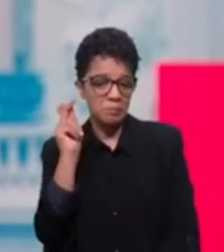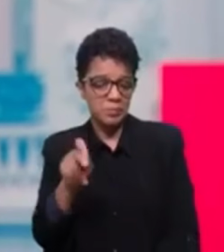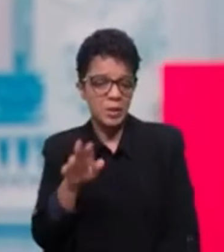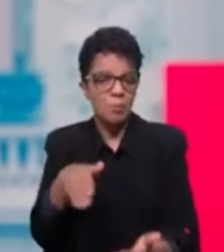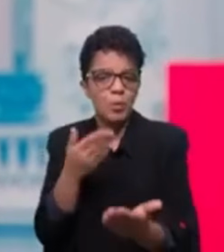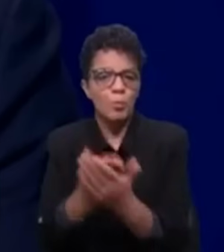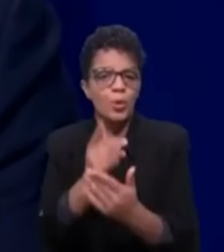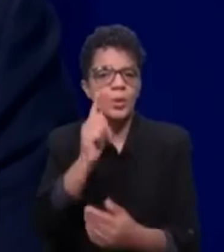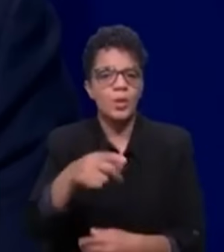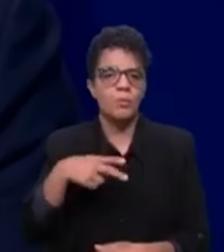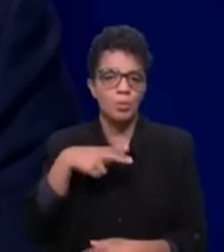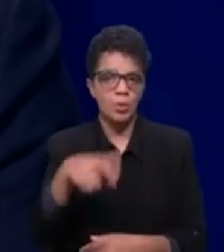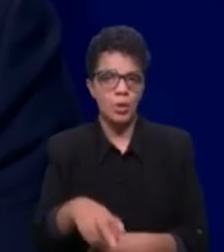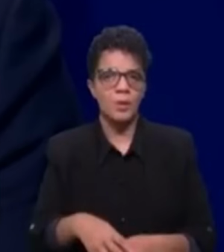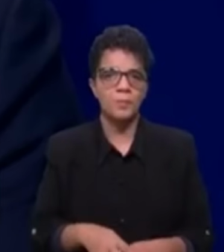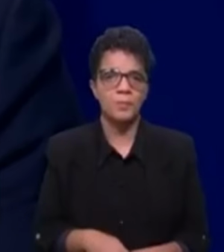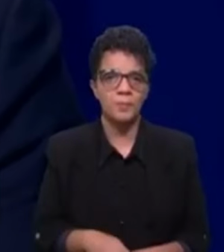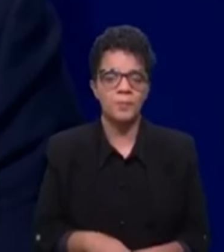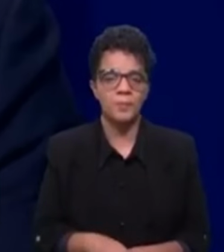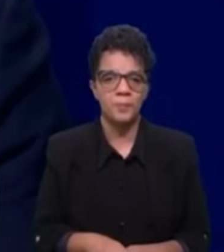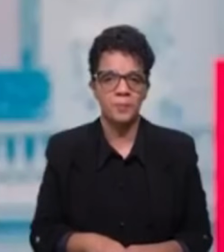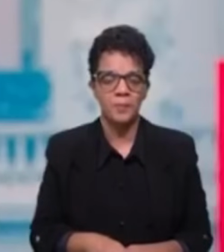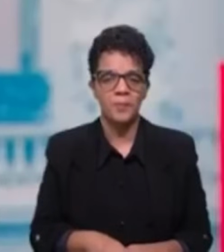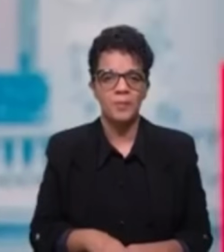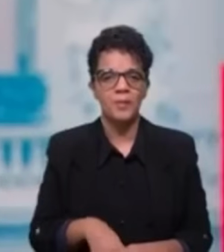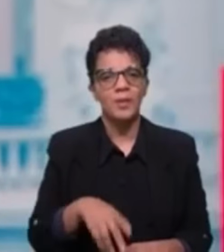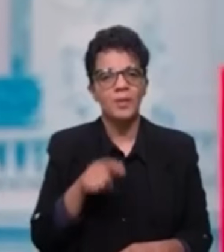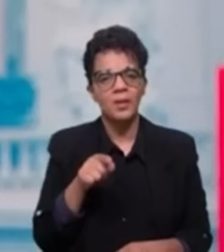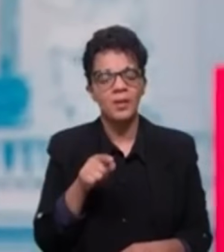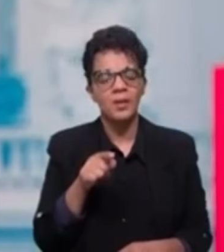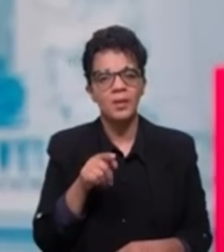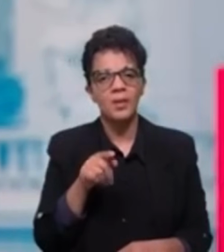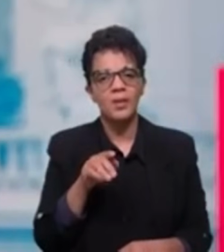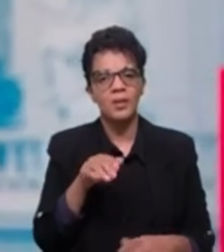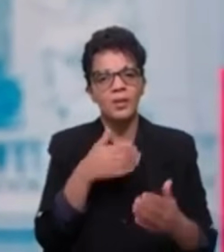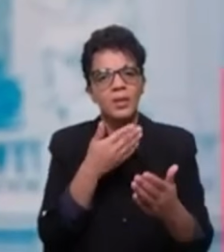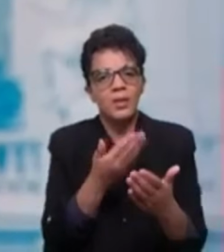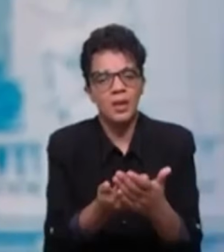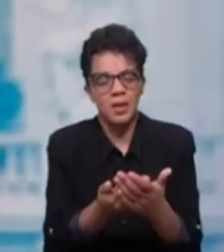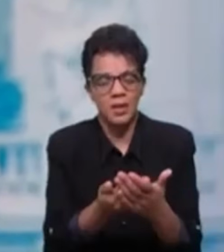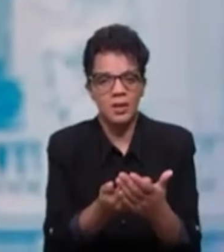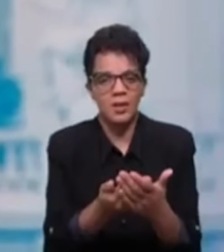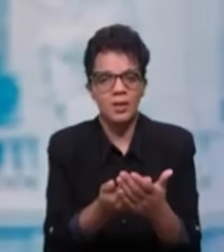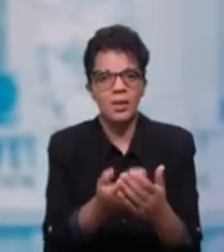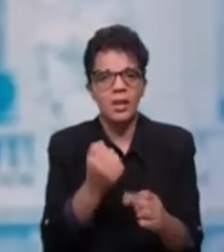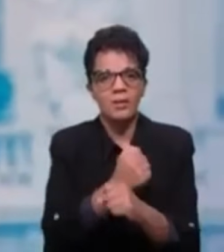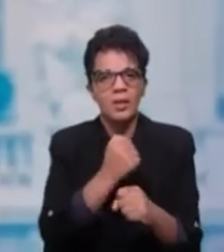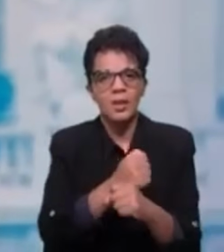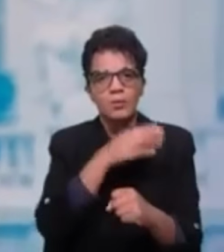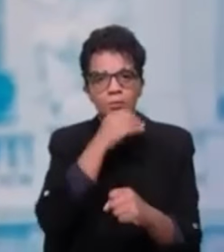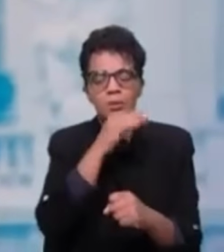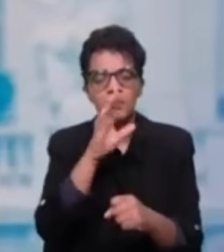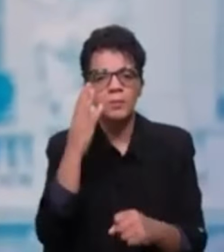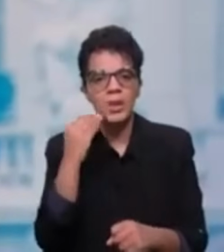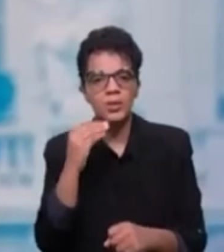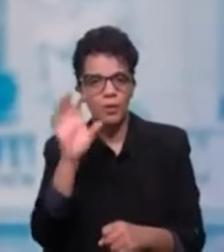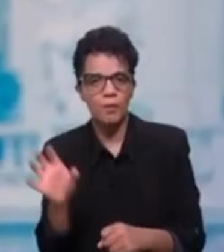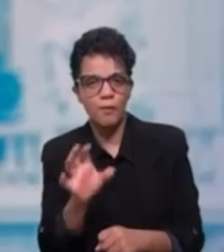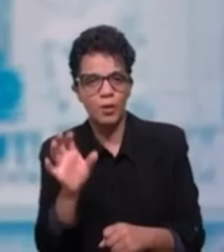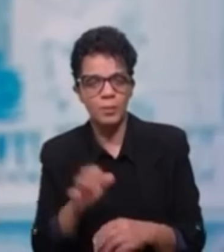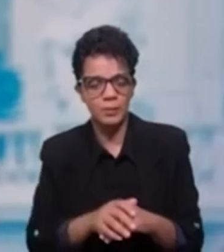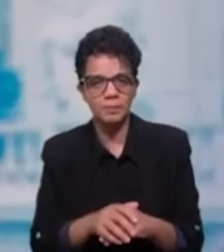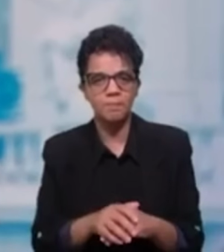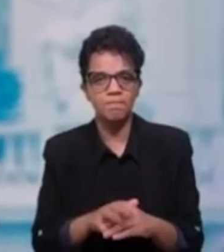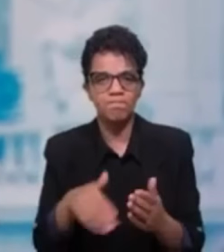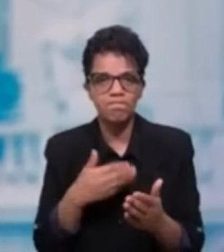propor ao país é e sindicalizar ainda mais aquilo que é a Ativ uma forma de